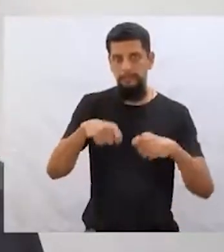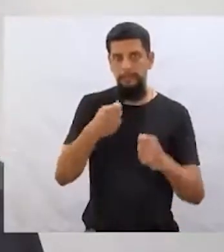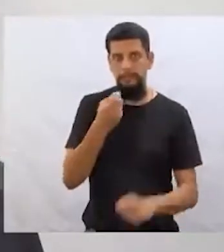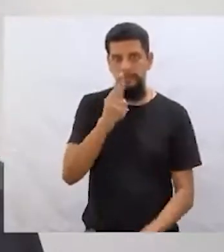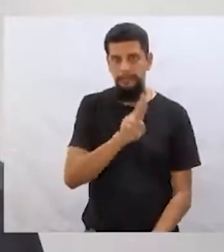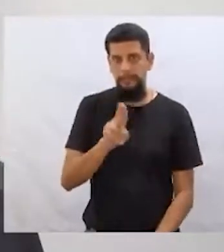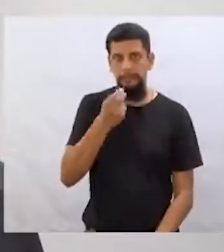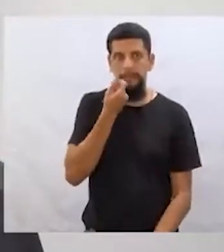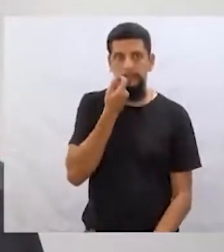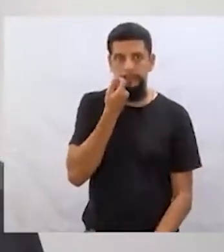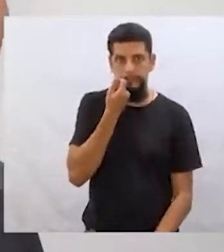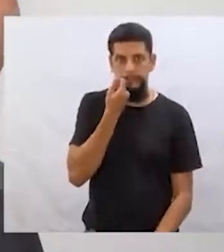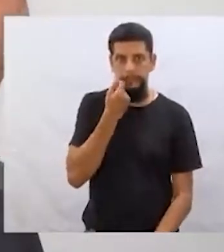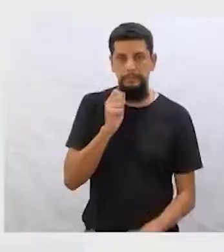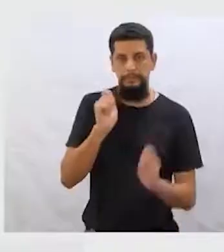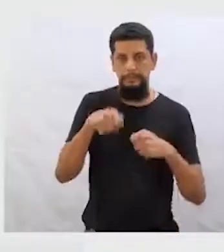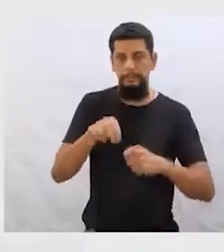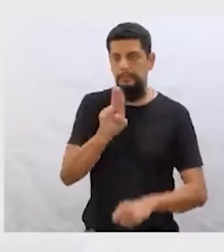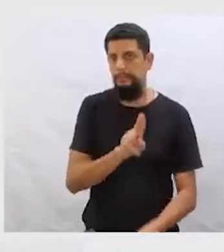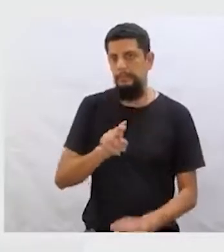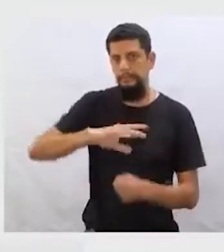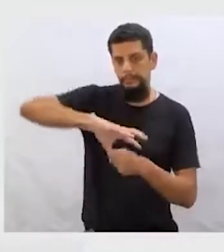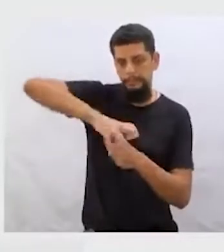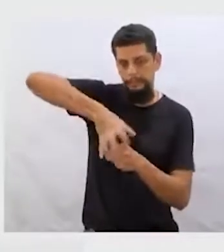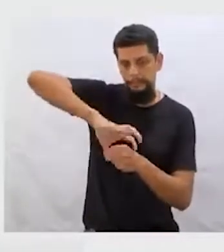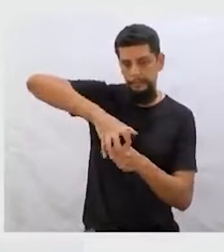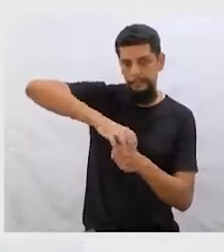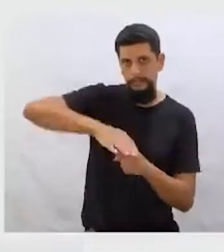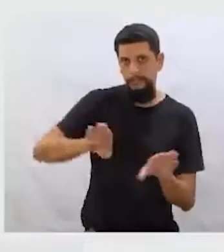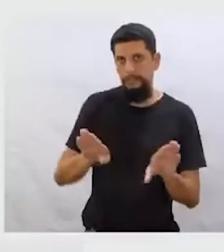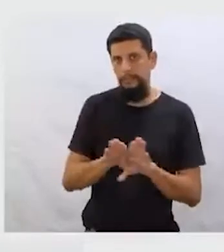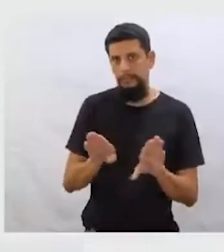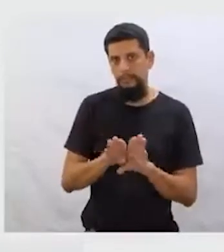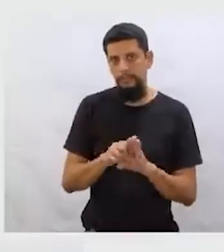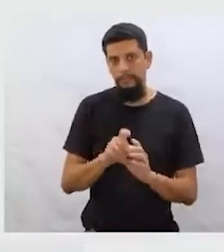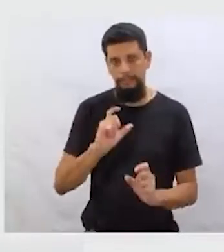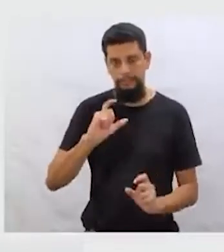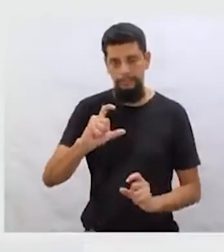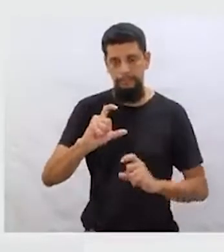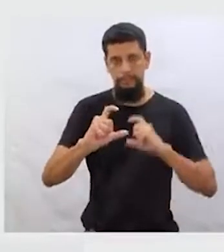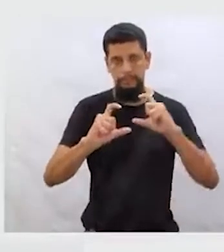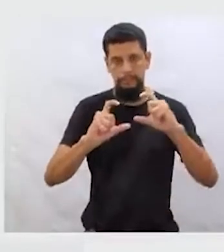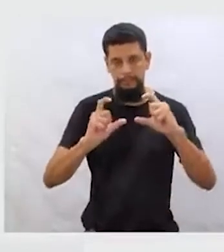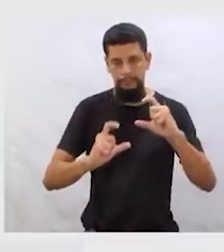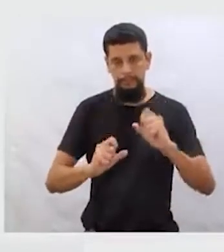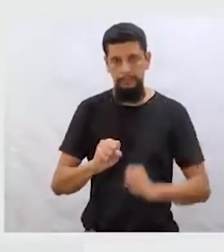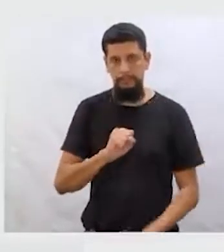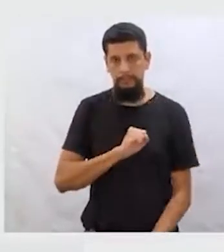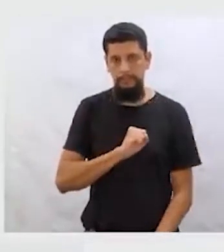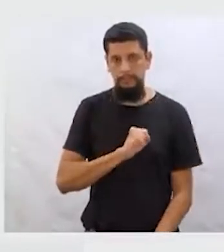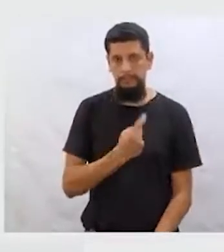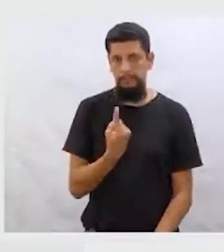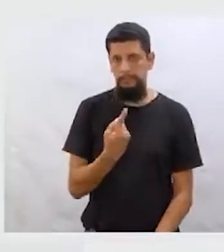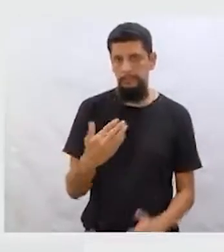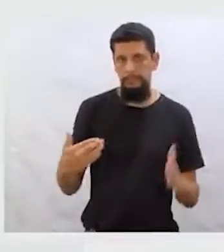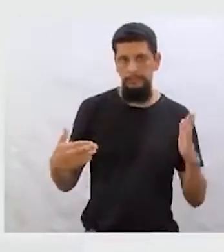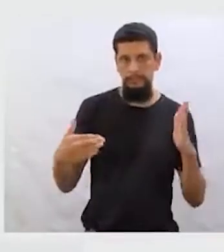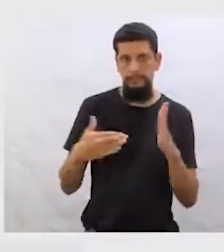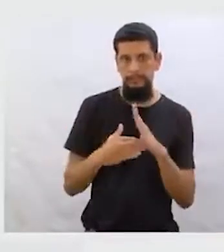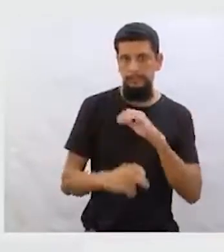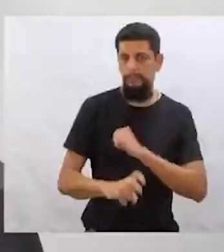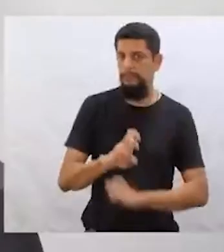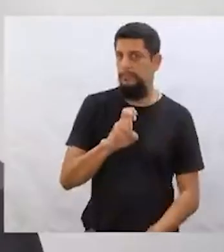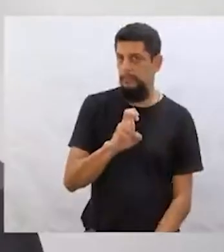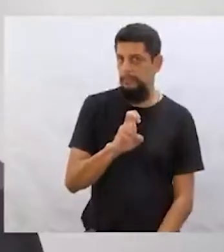usar lápis ou pode usar tampinha também. Isso. E fichas numéricas do número 1 até o